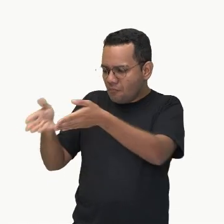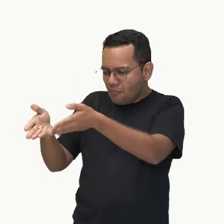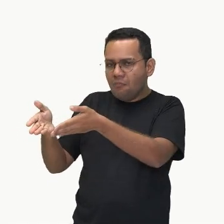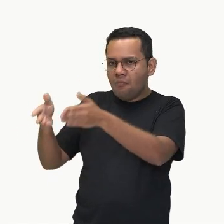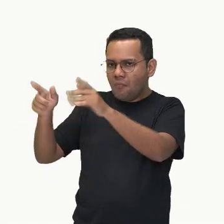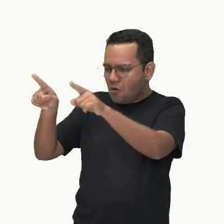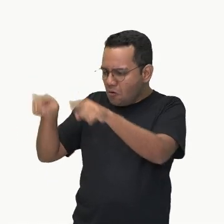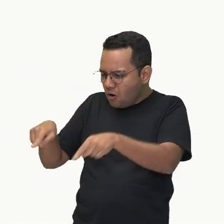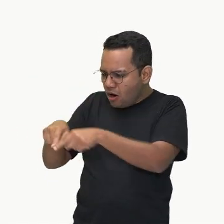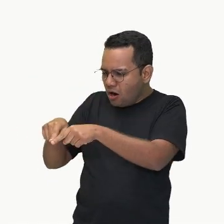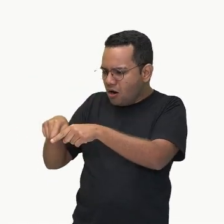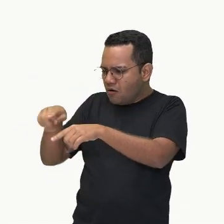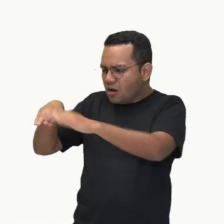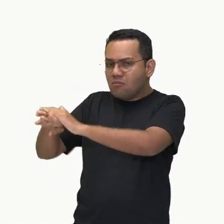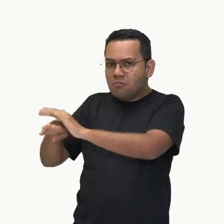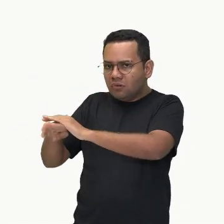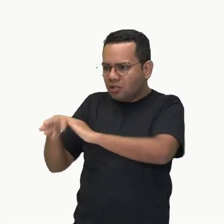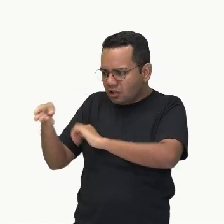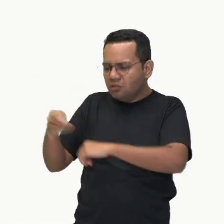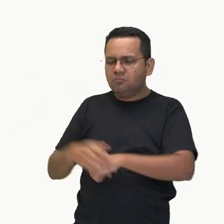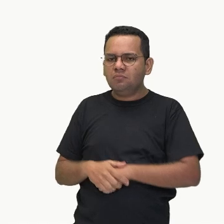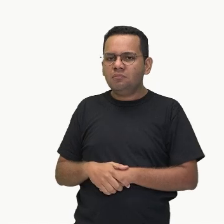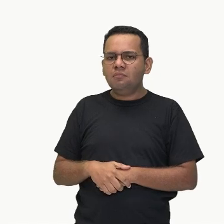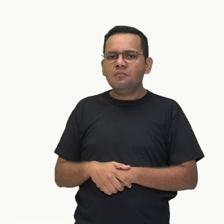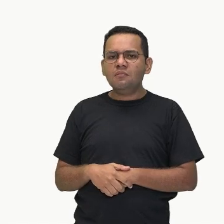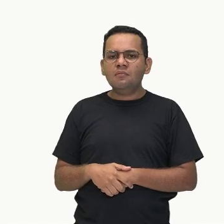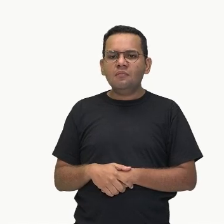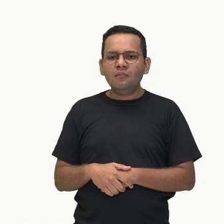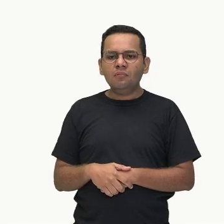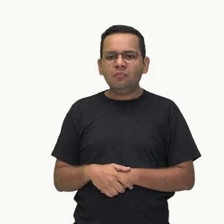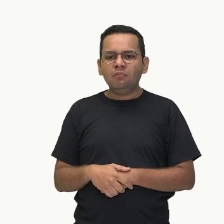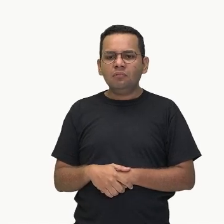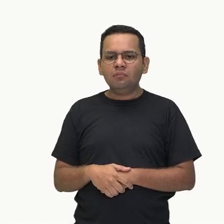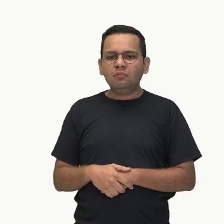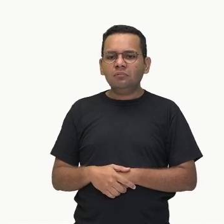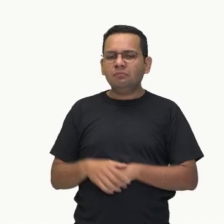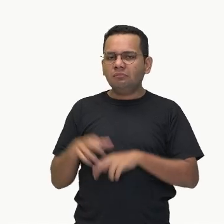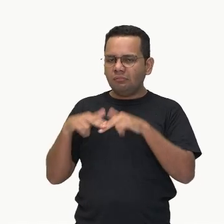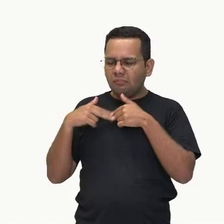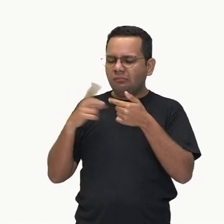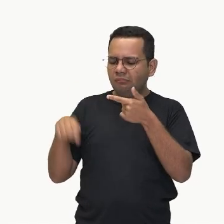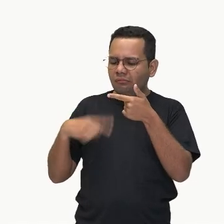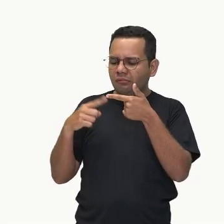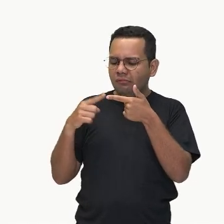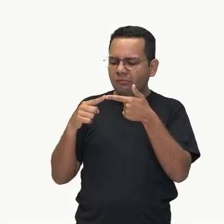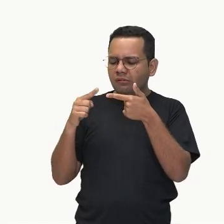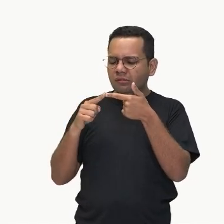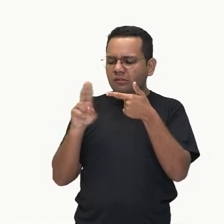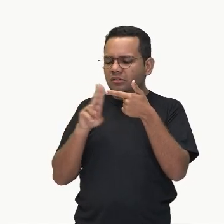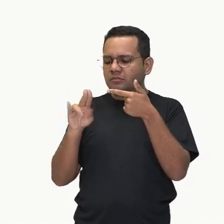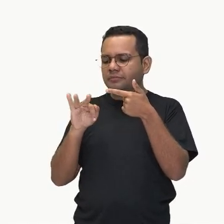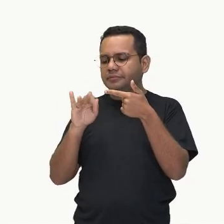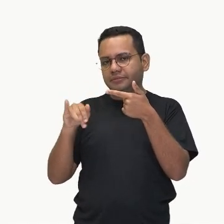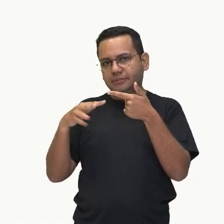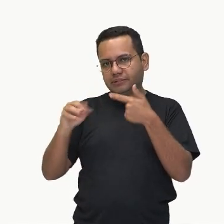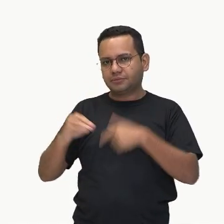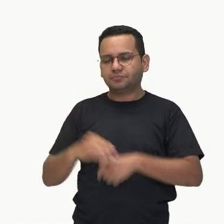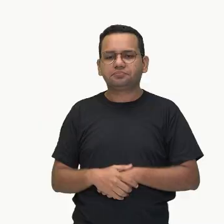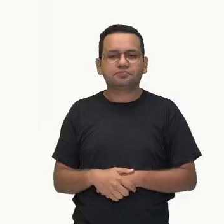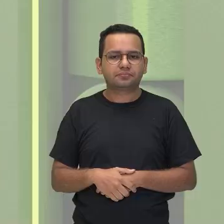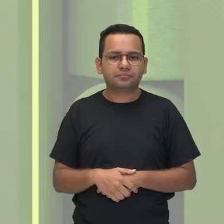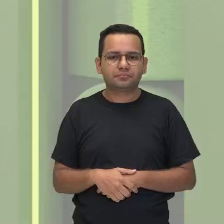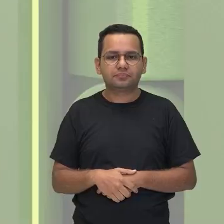isso, certas substâncias ficaram retidas e a gente tem com isso o processo de filtração. Esse processo ele é bastante simples